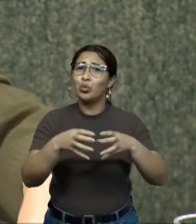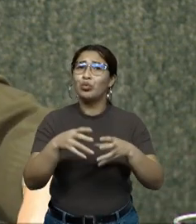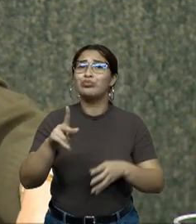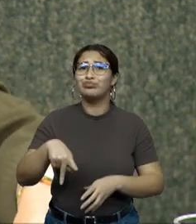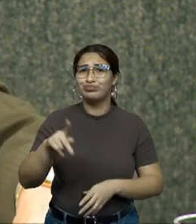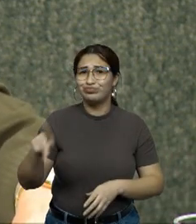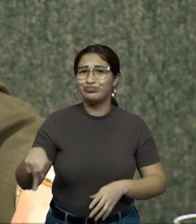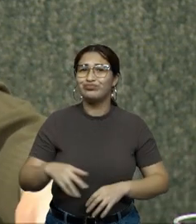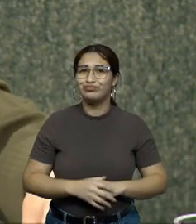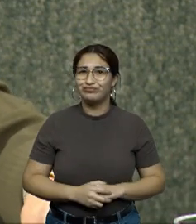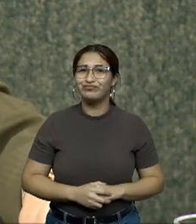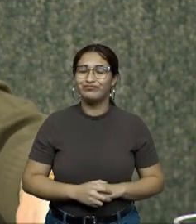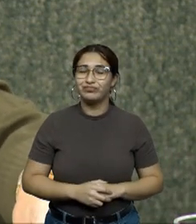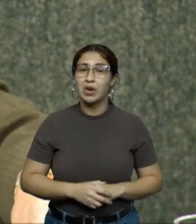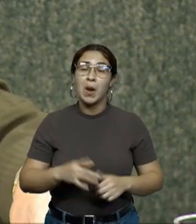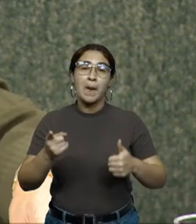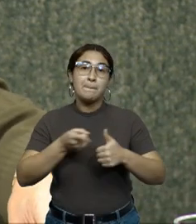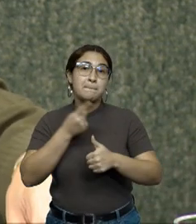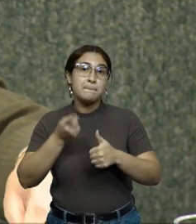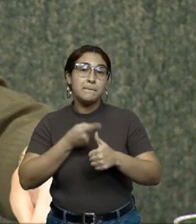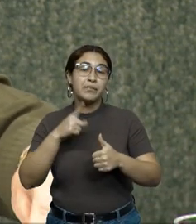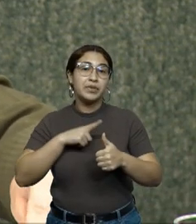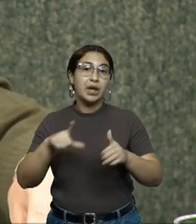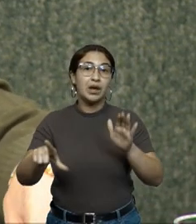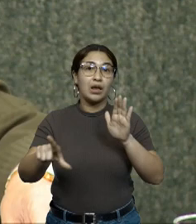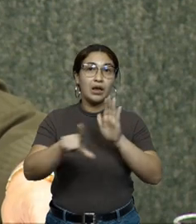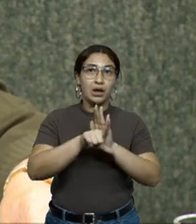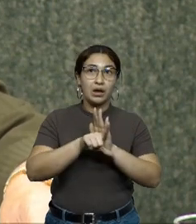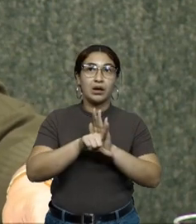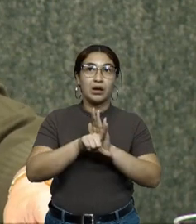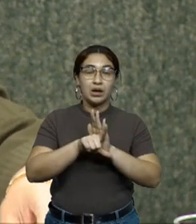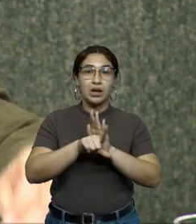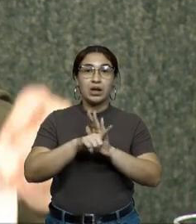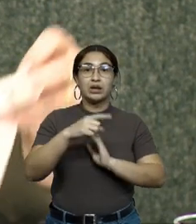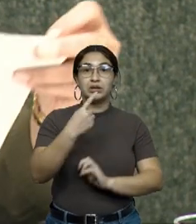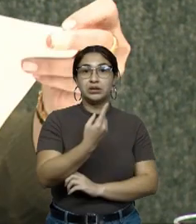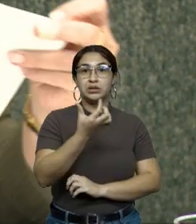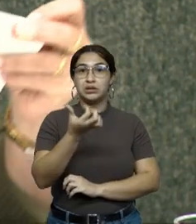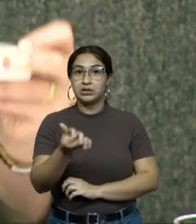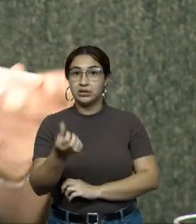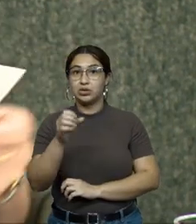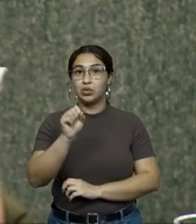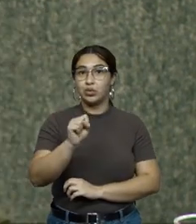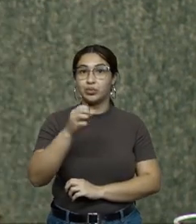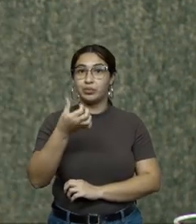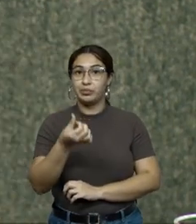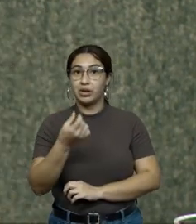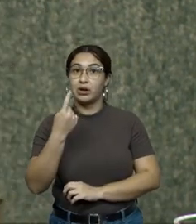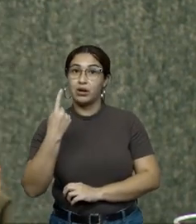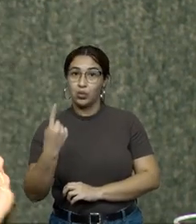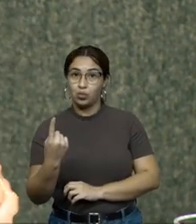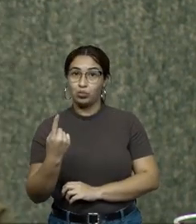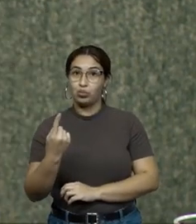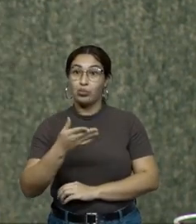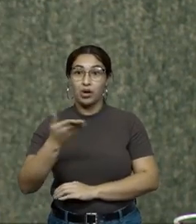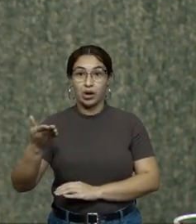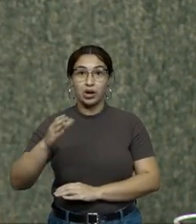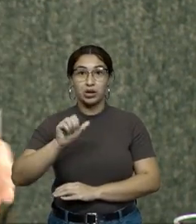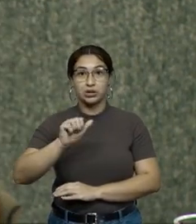primeiro lugar nós tivemos a lei além da lei 16861 que a lei que rege as ac3